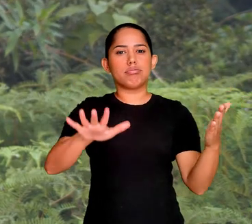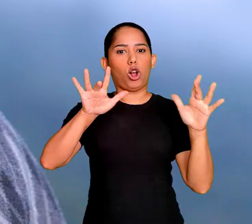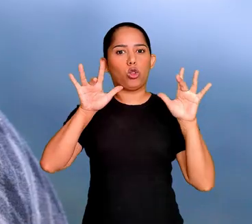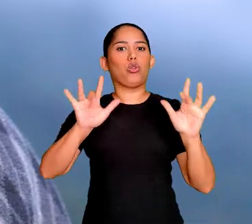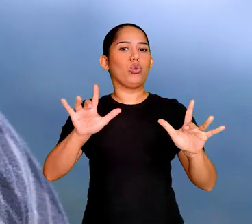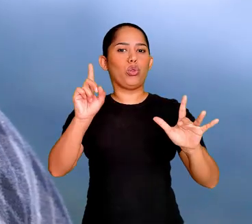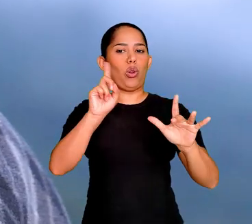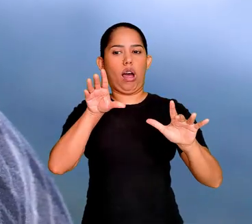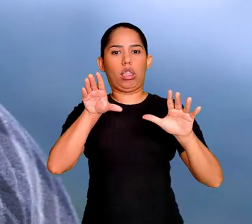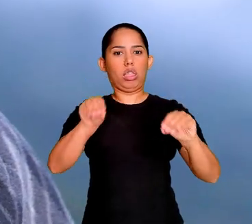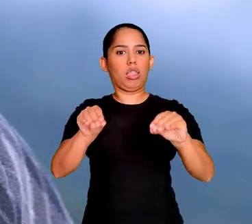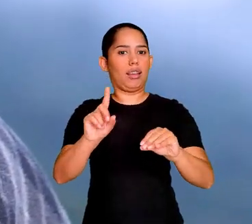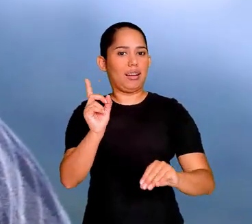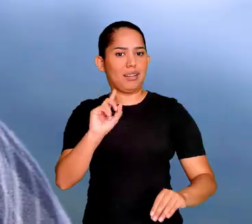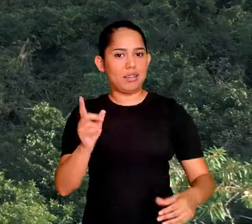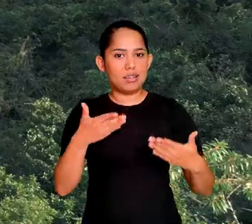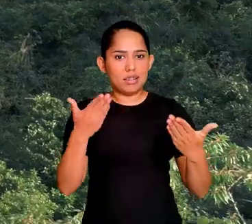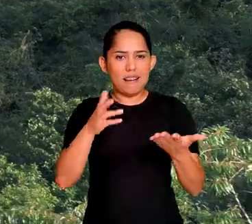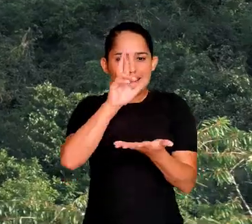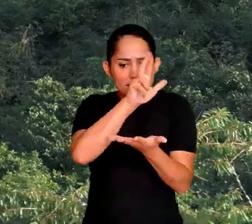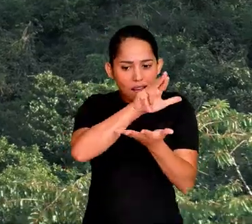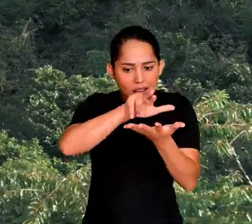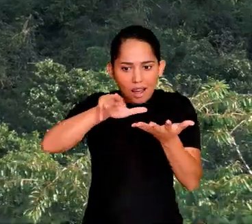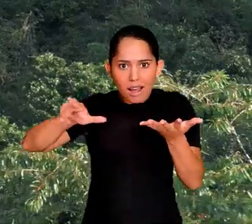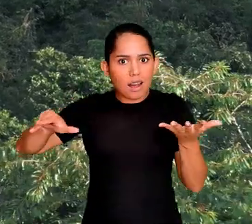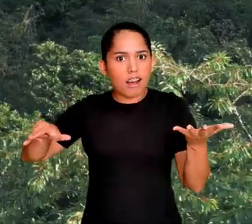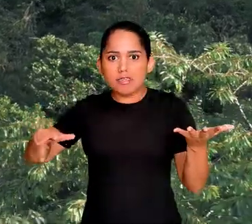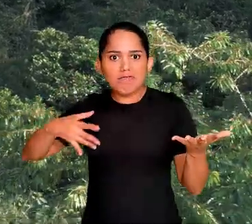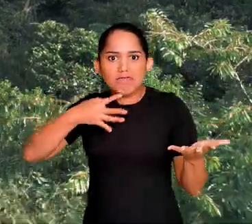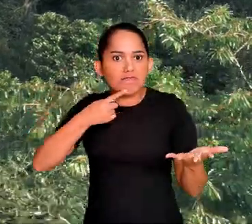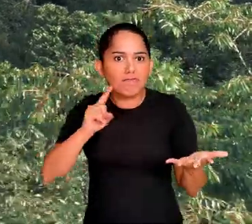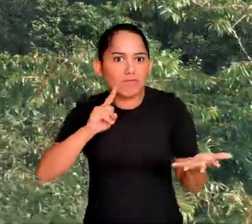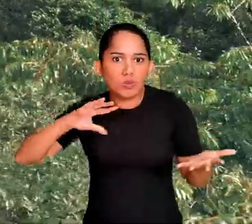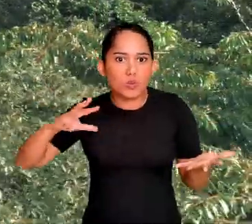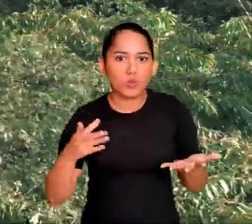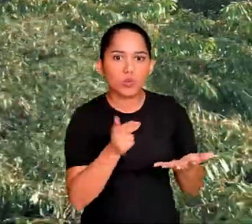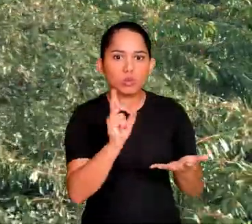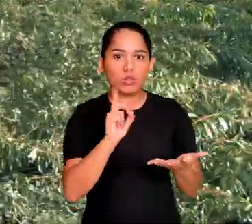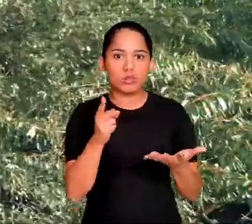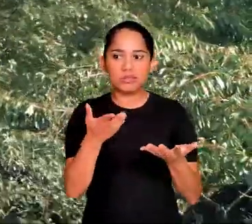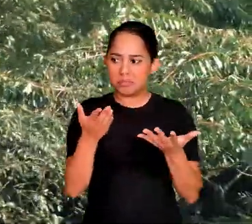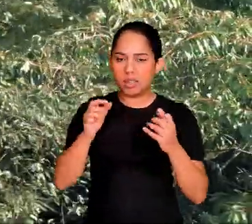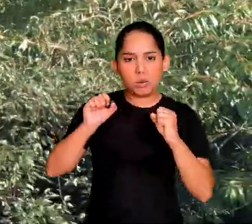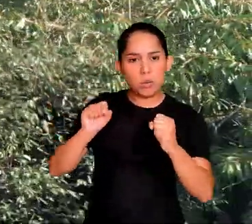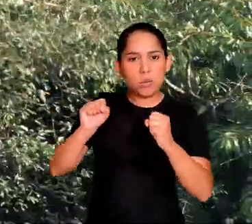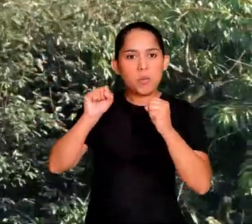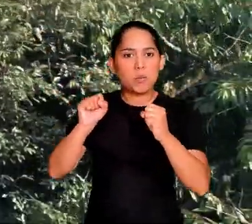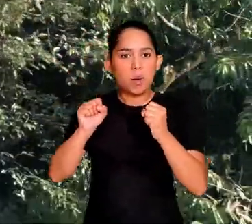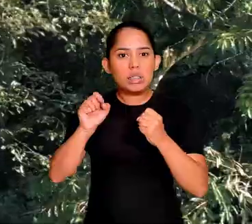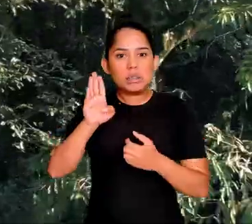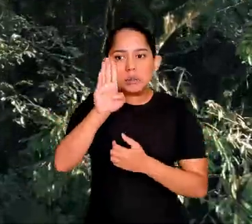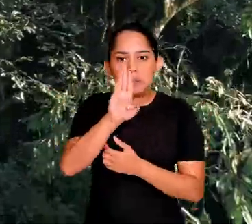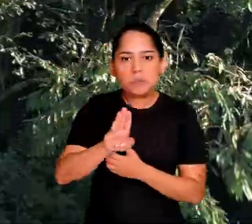paisagem primordial, intocada, de uma diversidade desconhecida, provavelmente uma